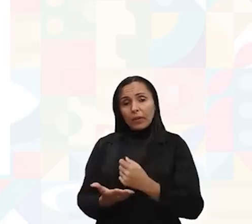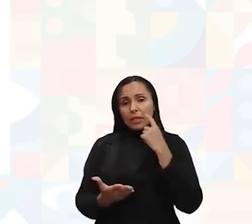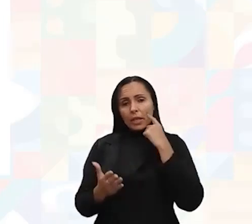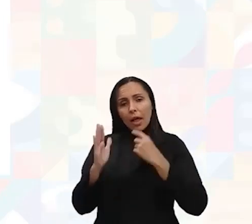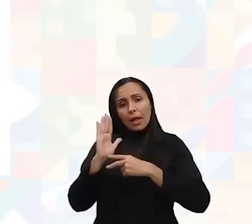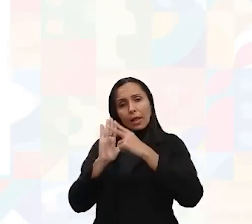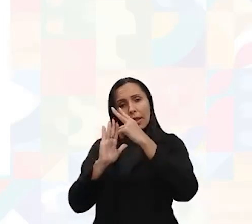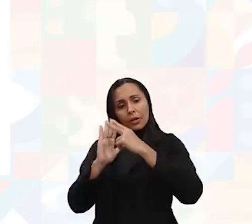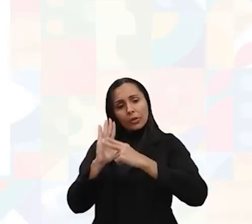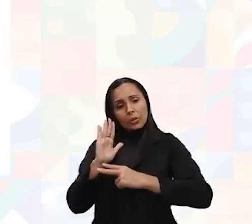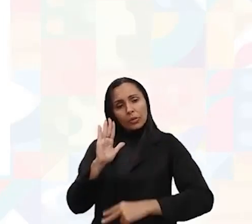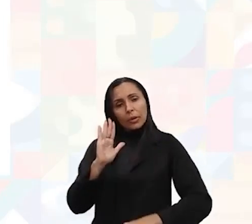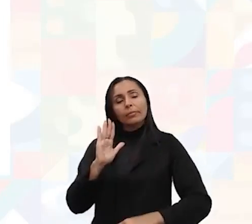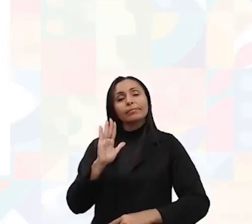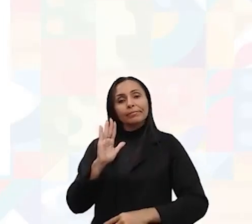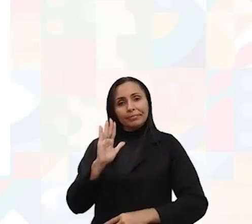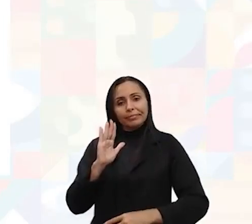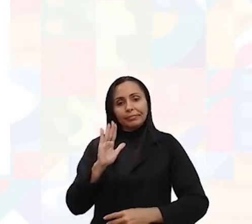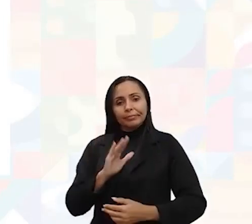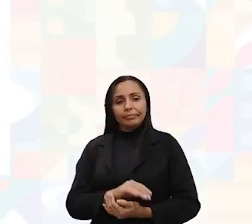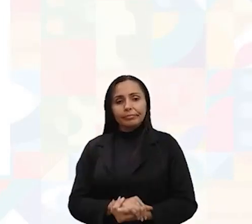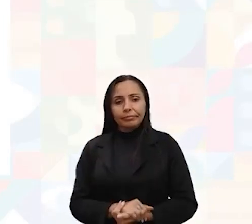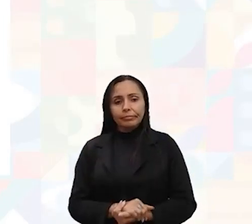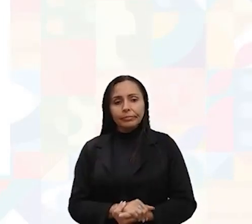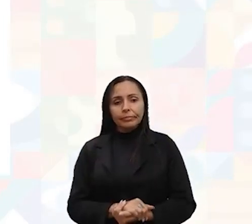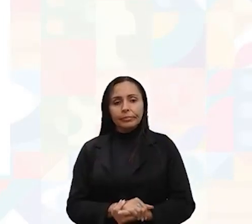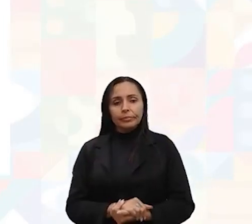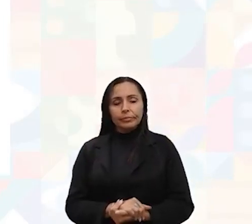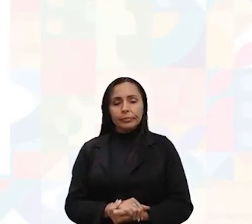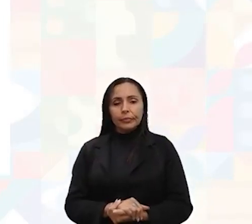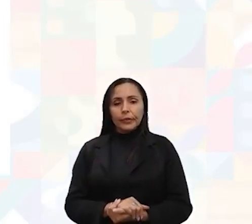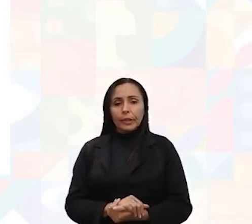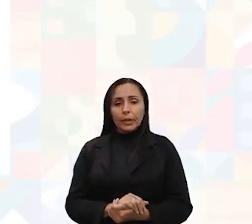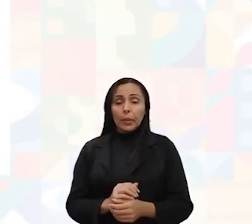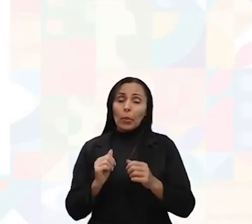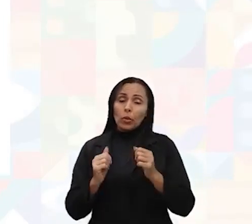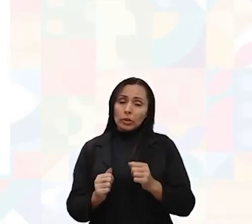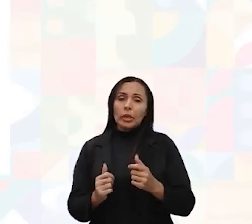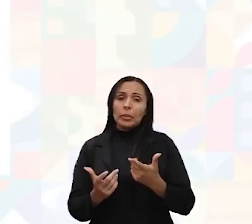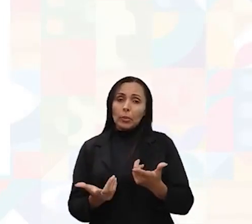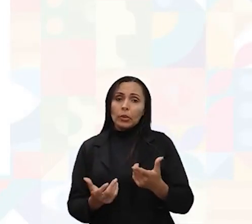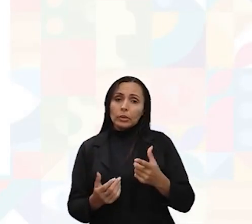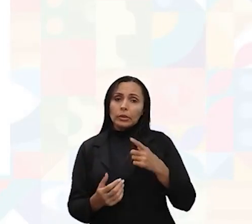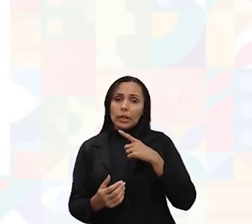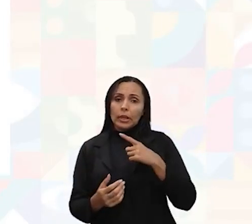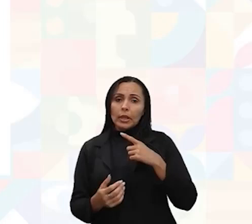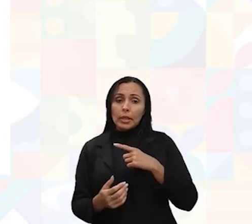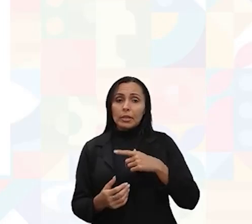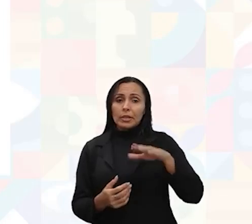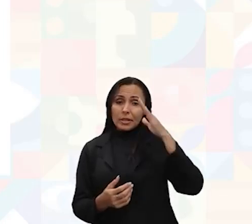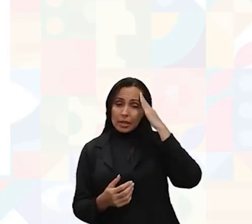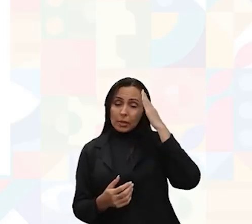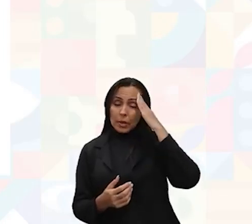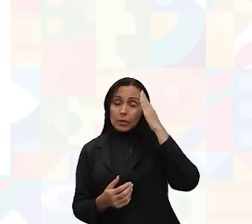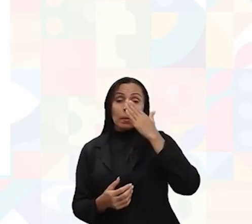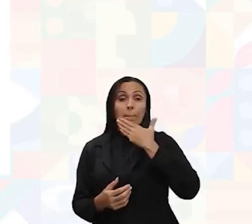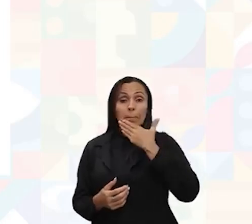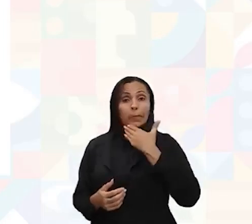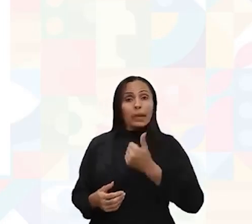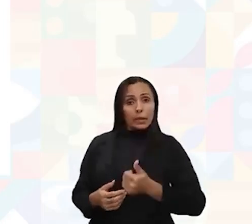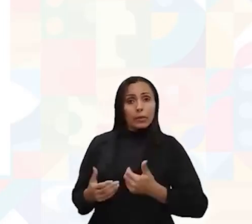leitura, sendo os seus olhos, né? E para poder ter um pouco mais de entendimento sobre